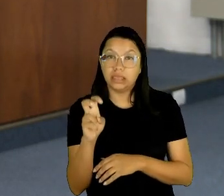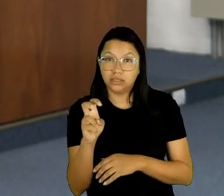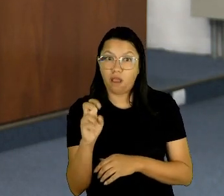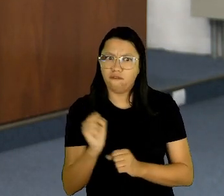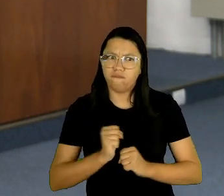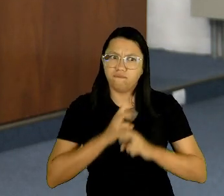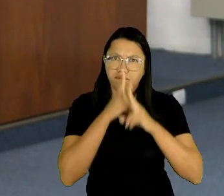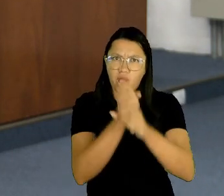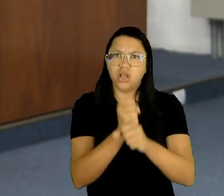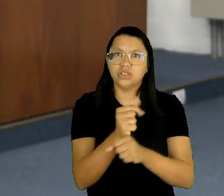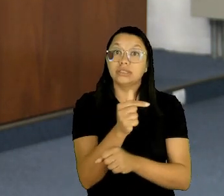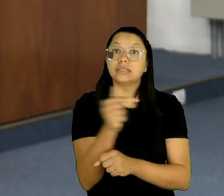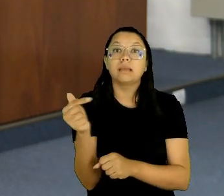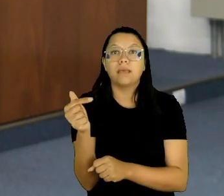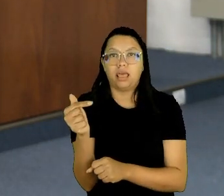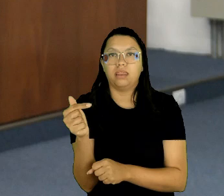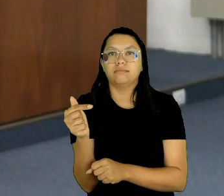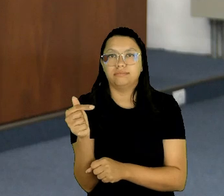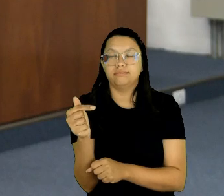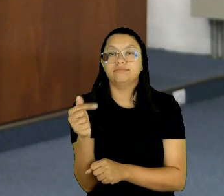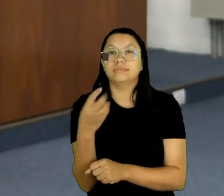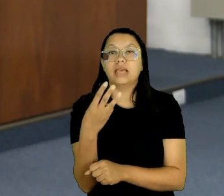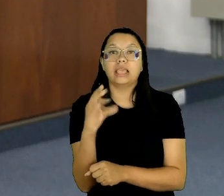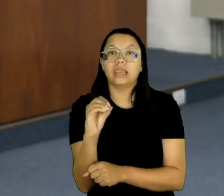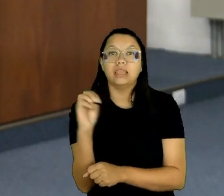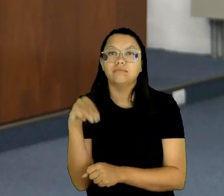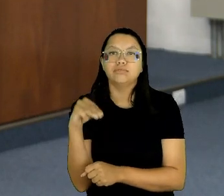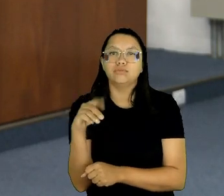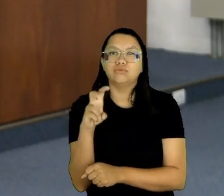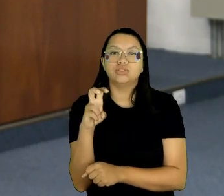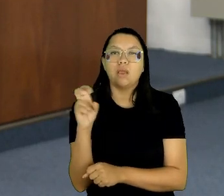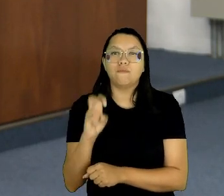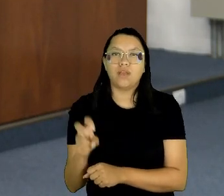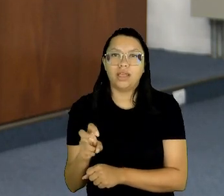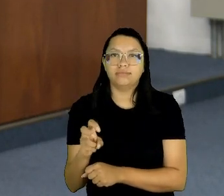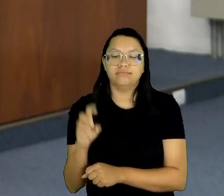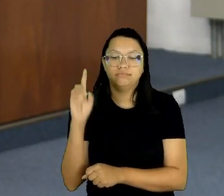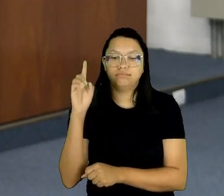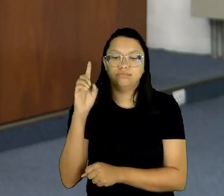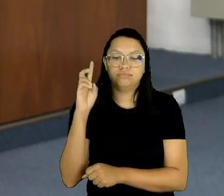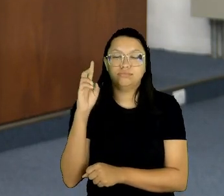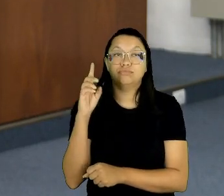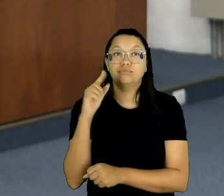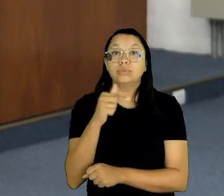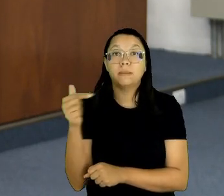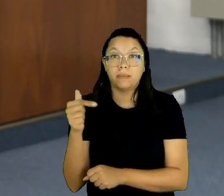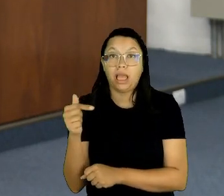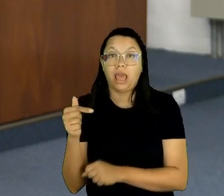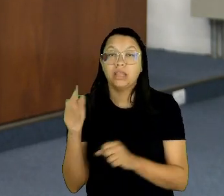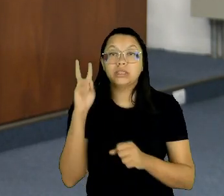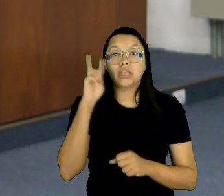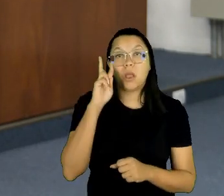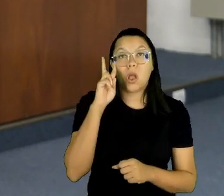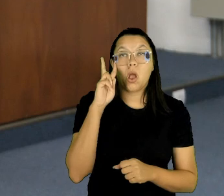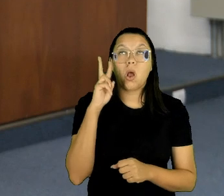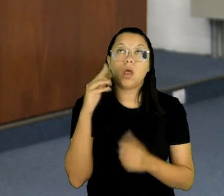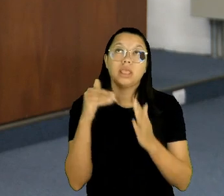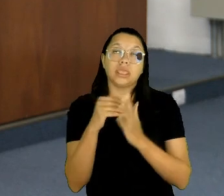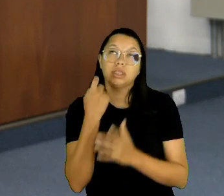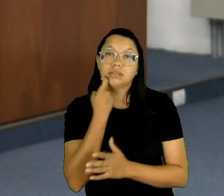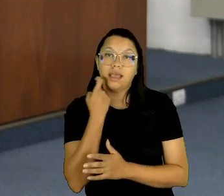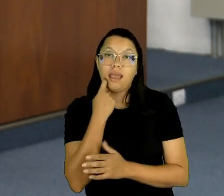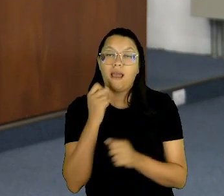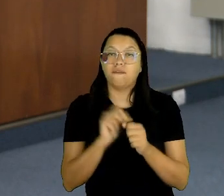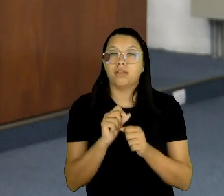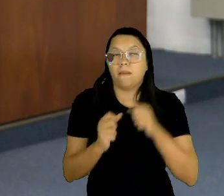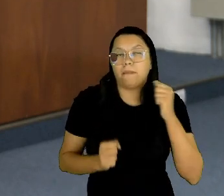75 intensa por semana. Então, o que isso daria? 30 minutos 5 vezes por dia, de segunda a sexta, fazer